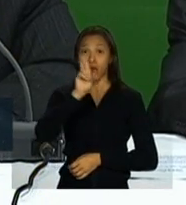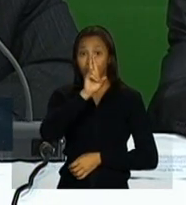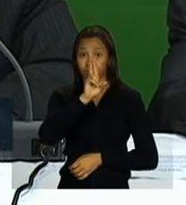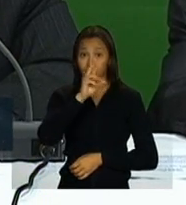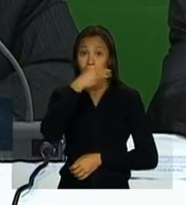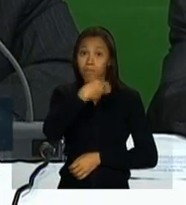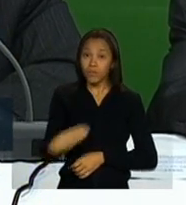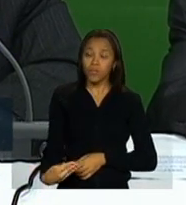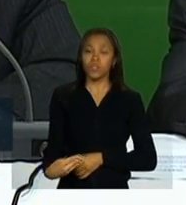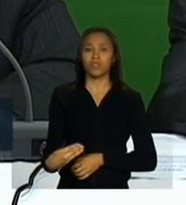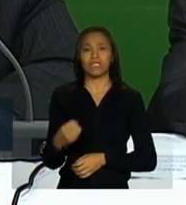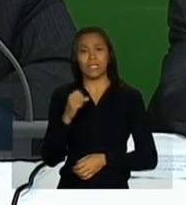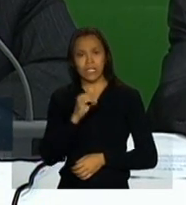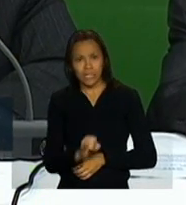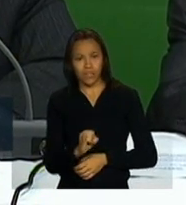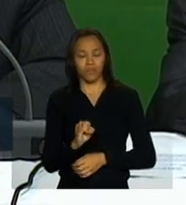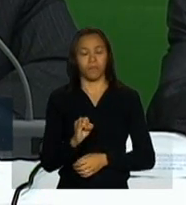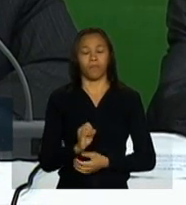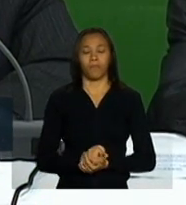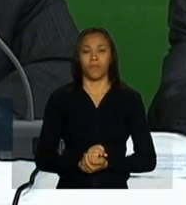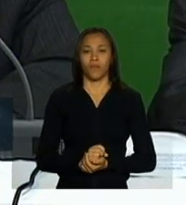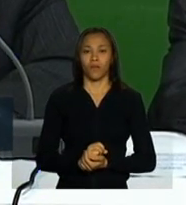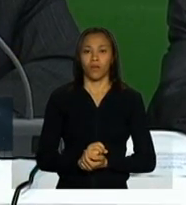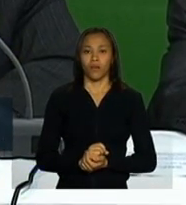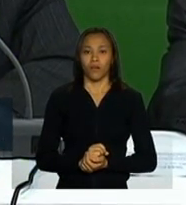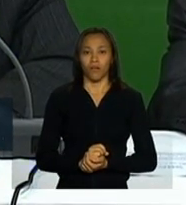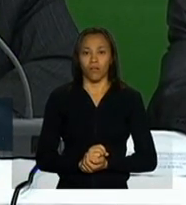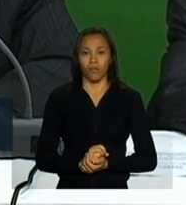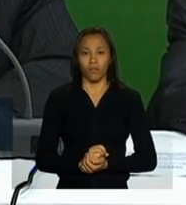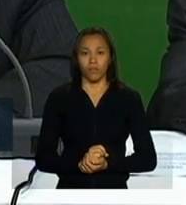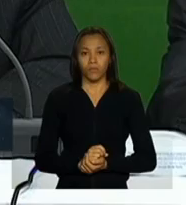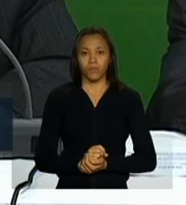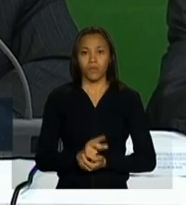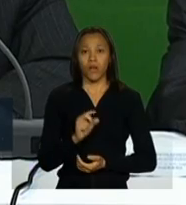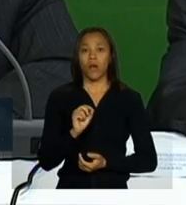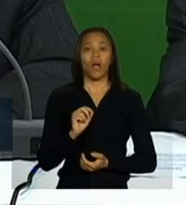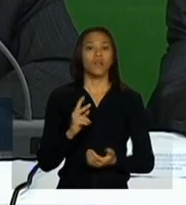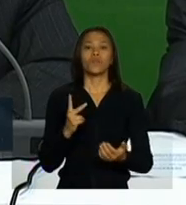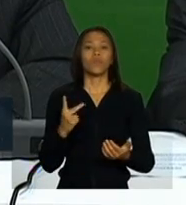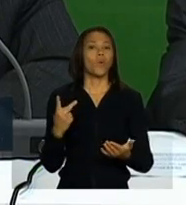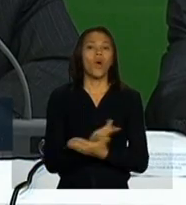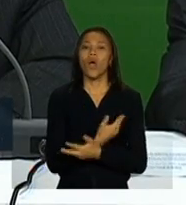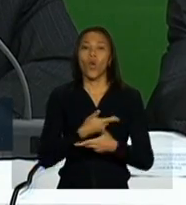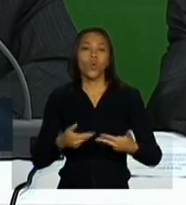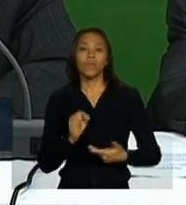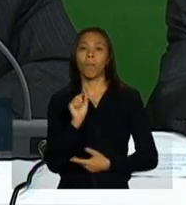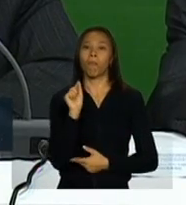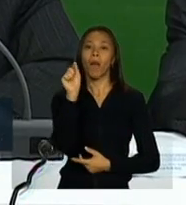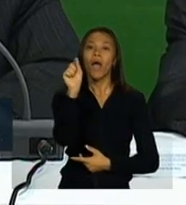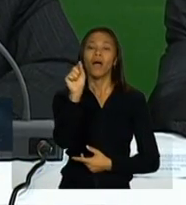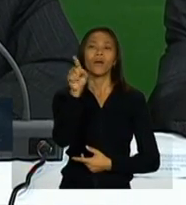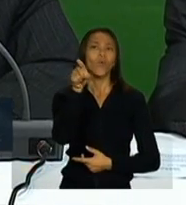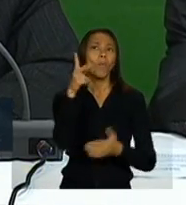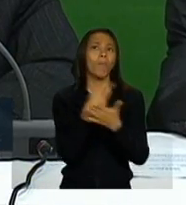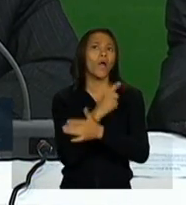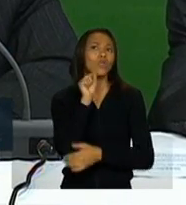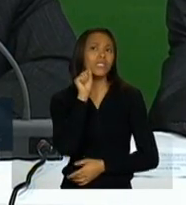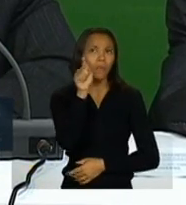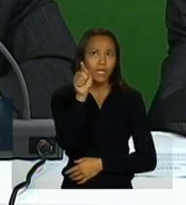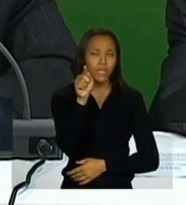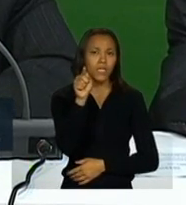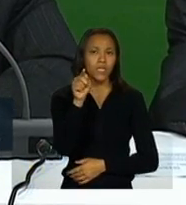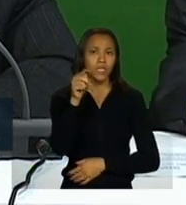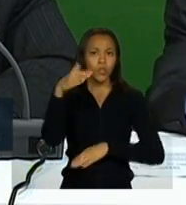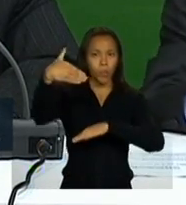acaso os procedimentos que acontecem num certo porto e isso